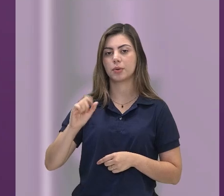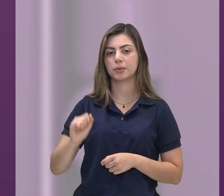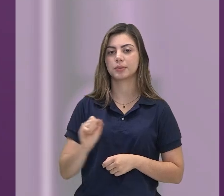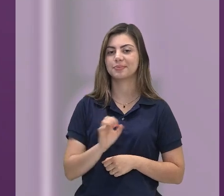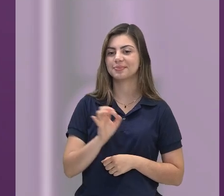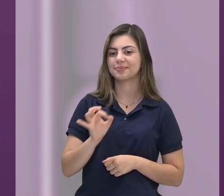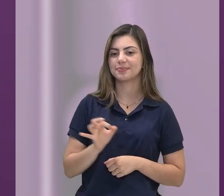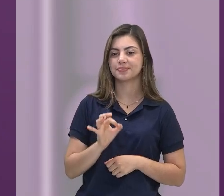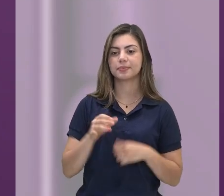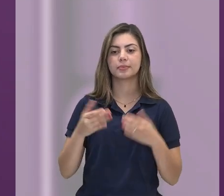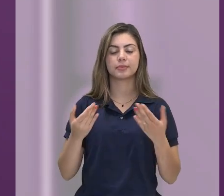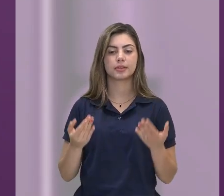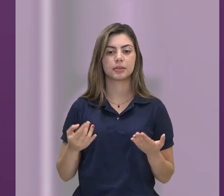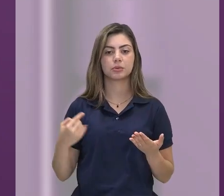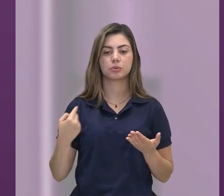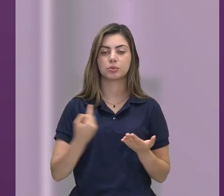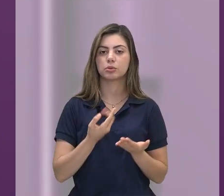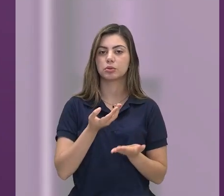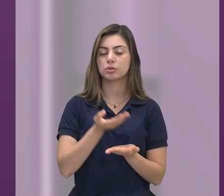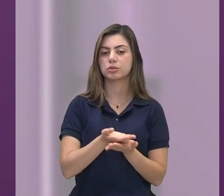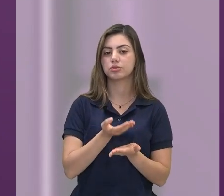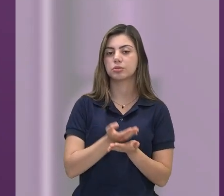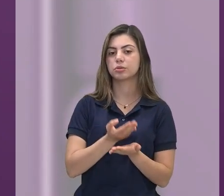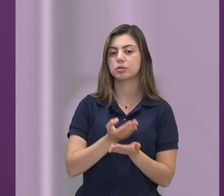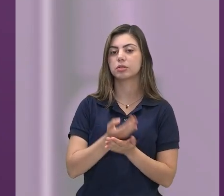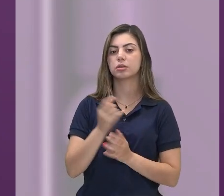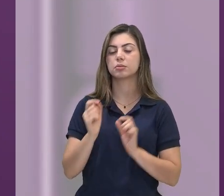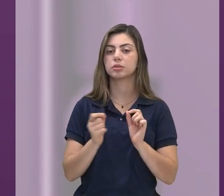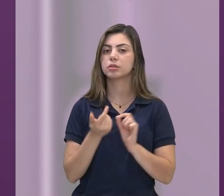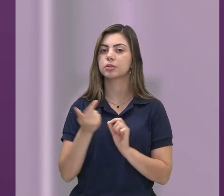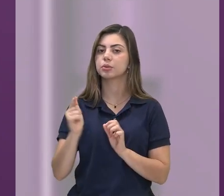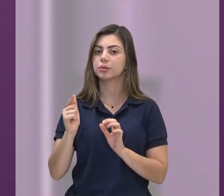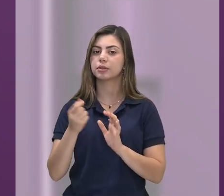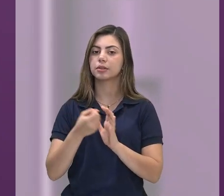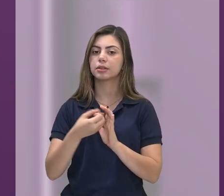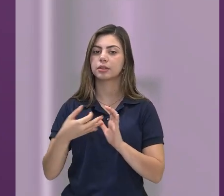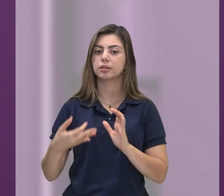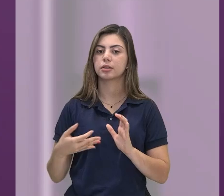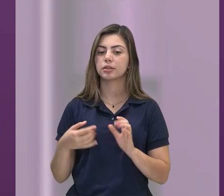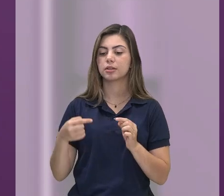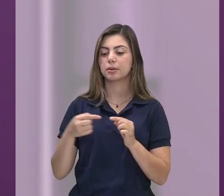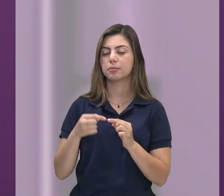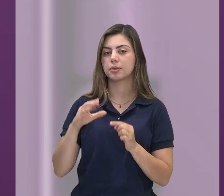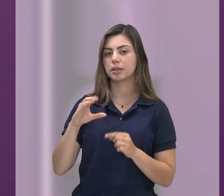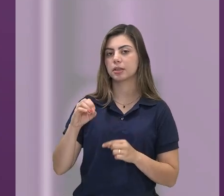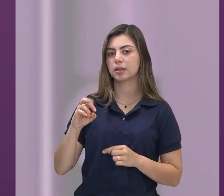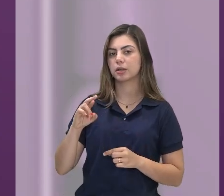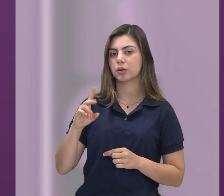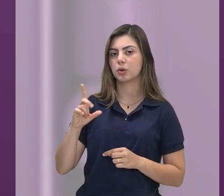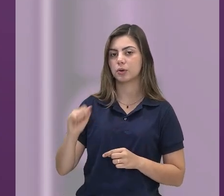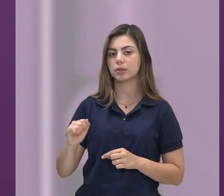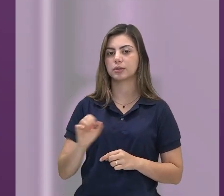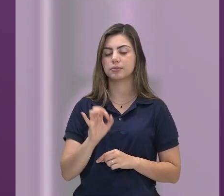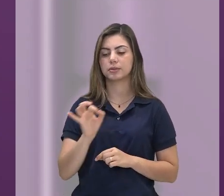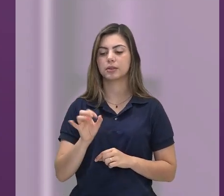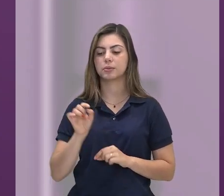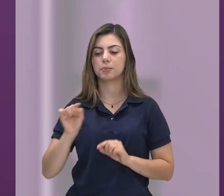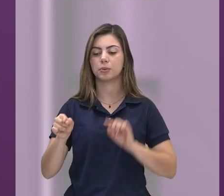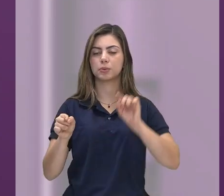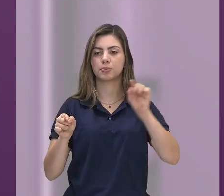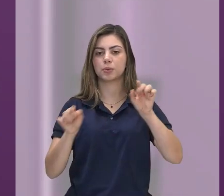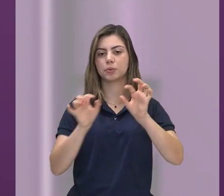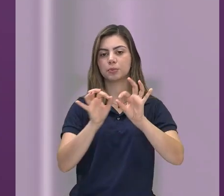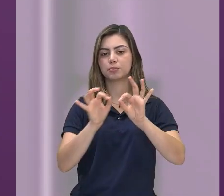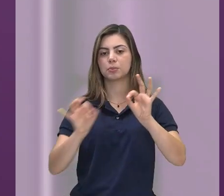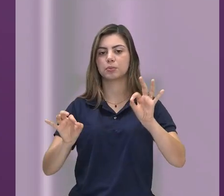Muito bem, então vimos aí, né, um outro elemento, né, que é chamado de corda. Vamos ver aqui outros elementos. O